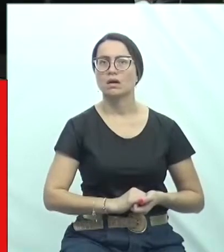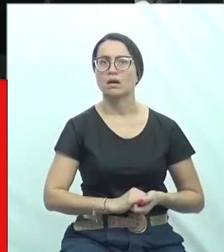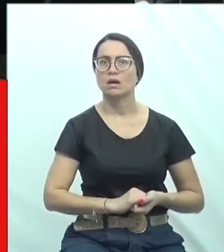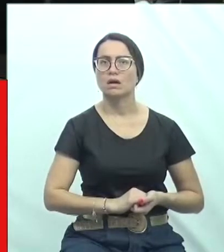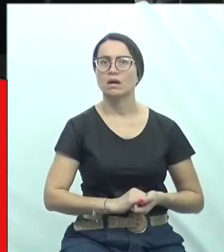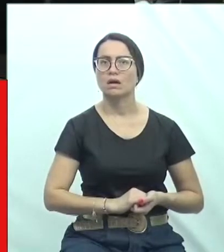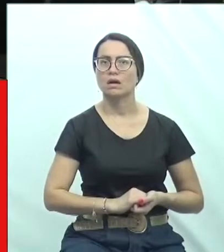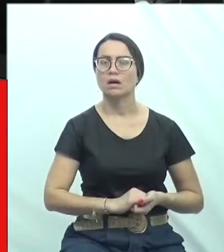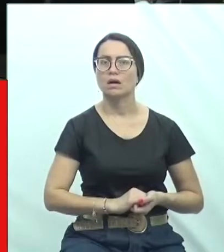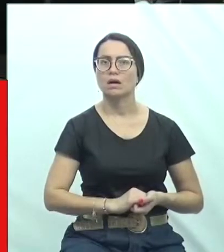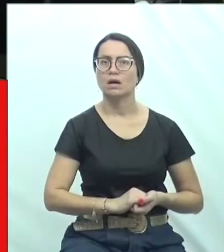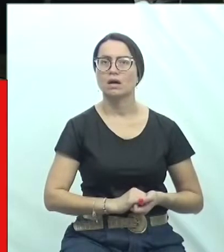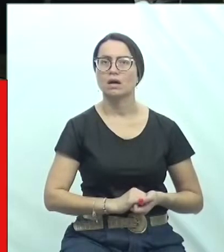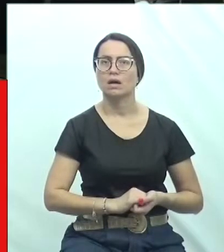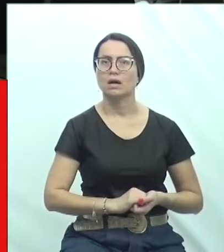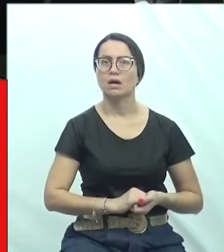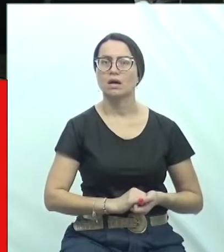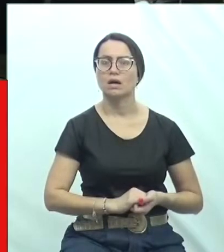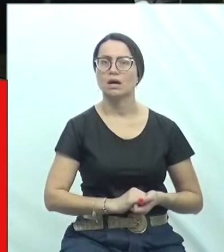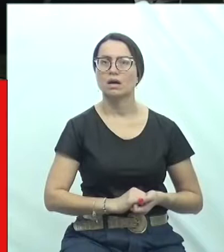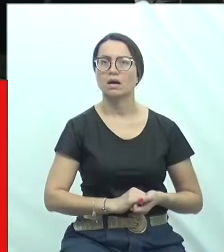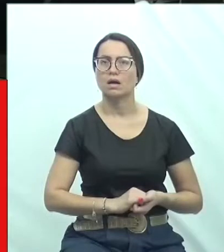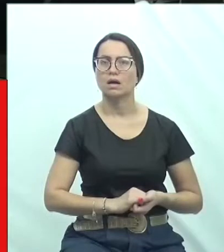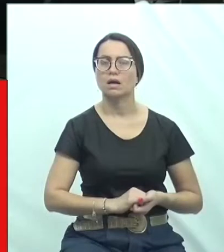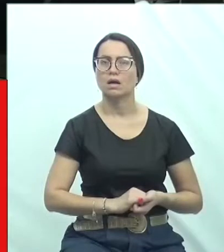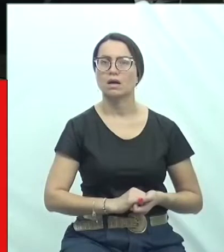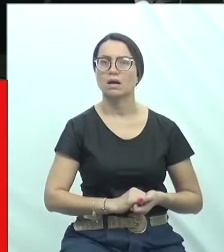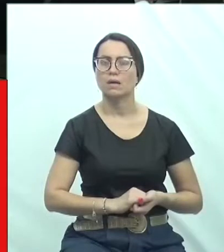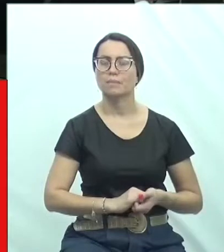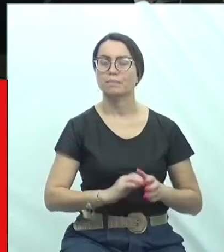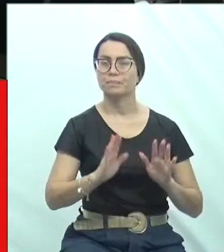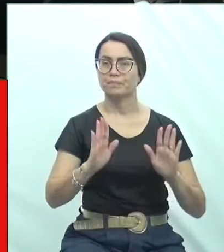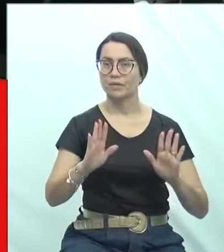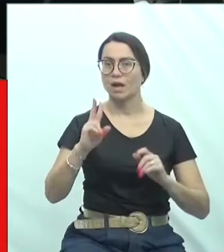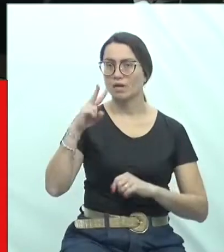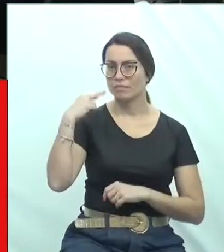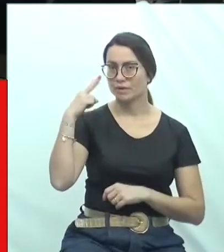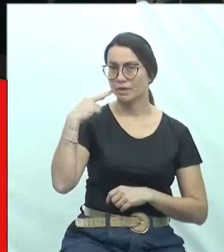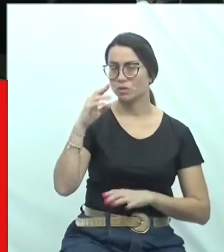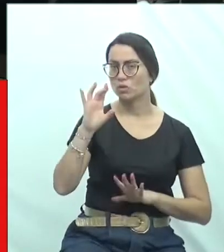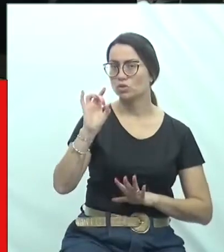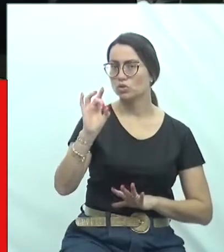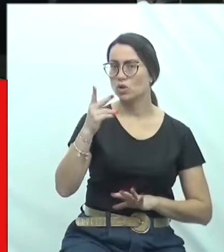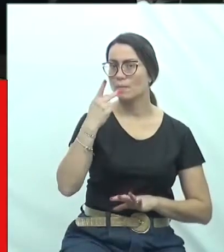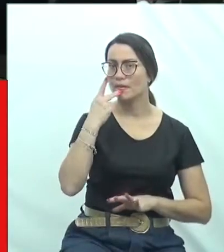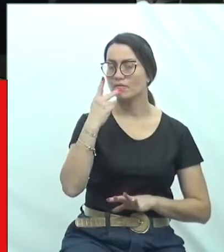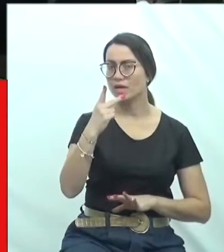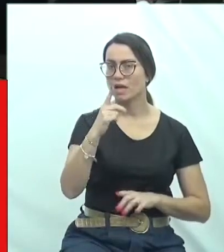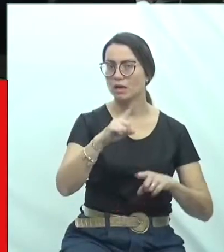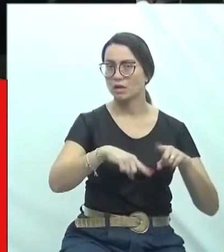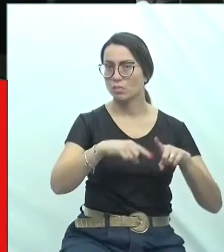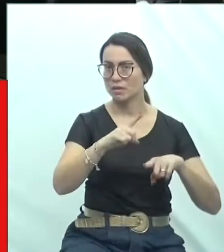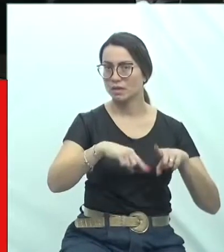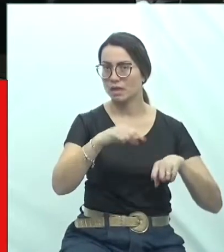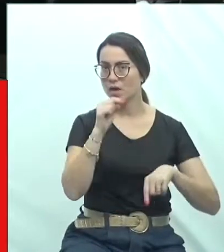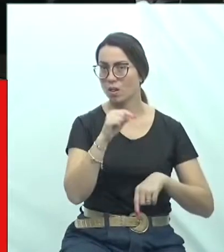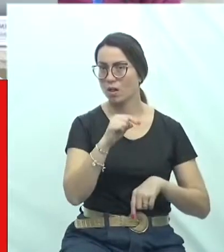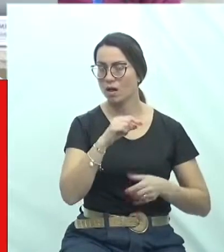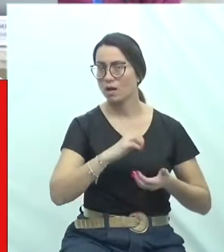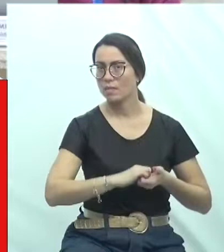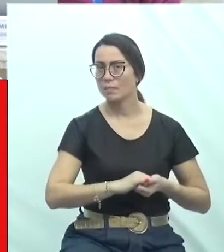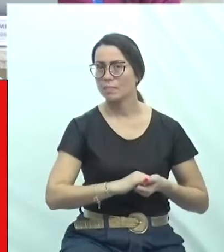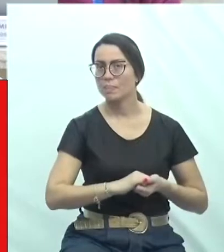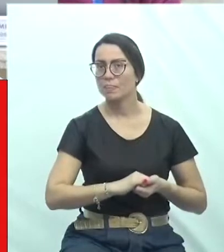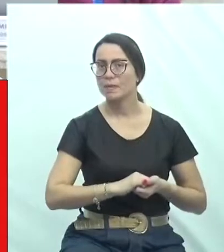Fernando, só pela ordem, só para com relação à primeira foto que o senhor mostrou, só para dizer que aquele equipamento, a primeira foto eu estou me